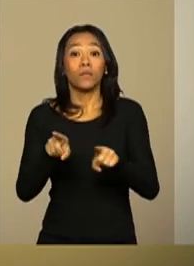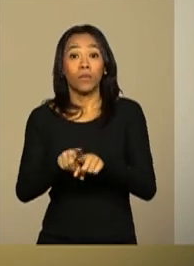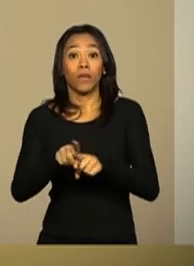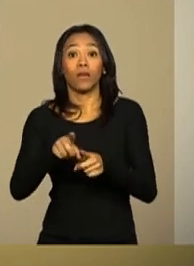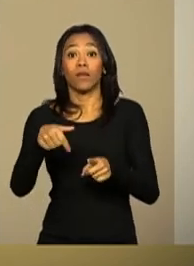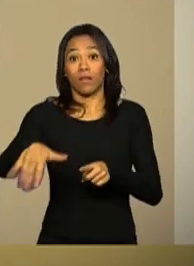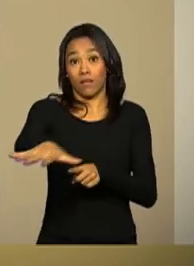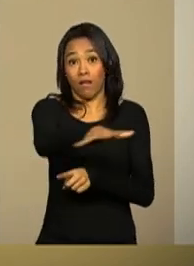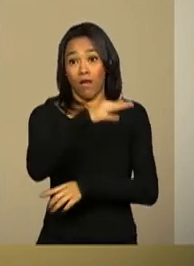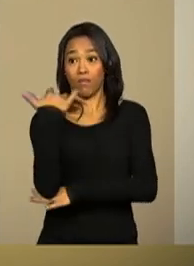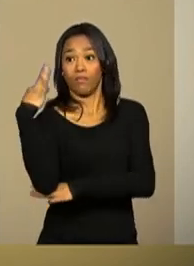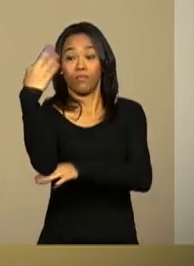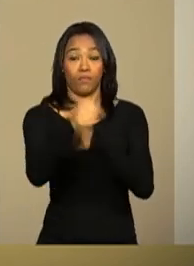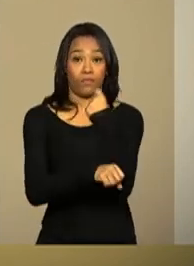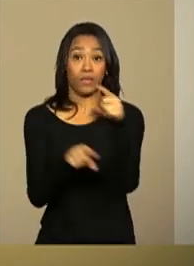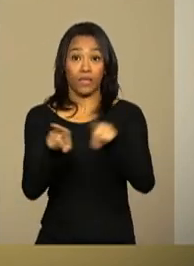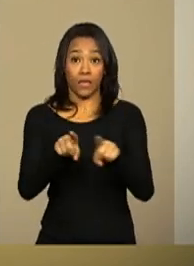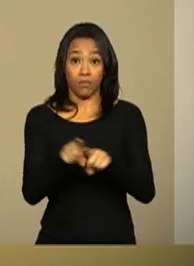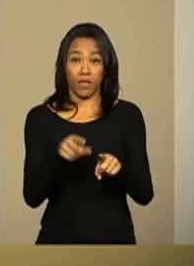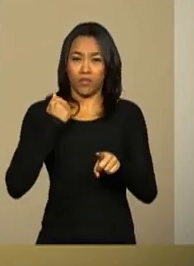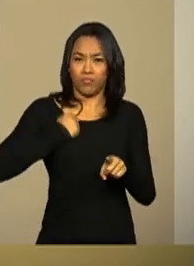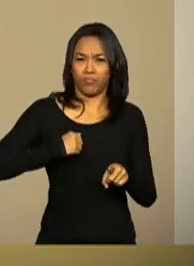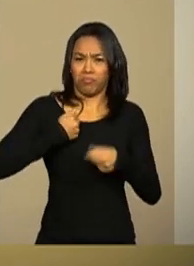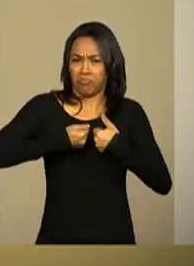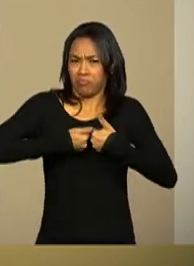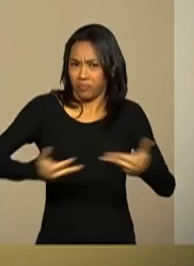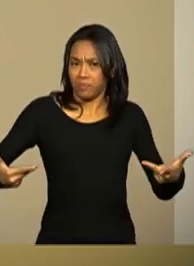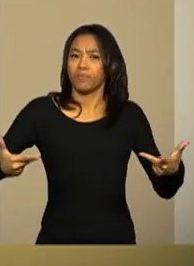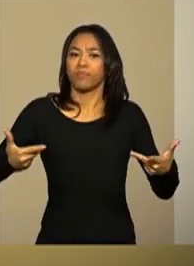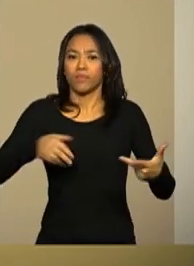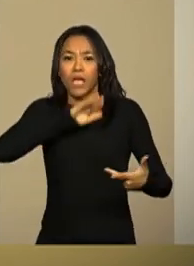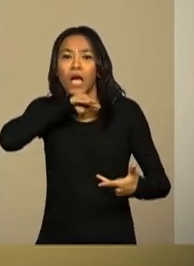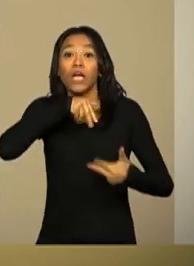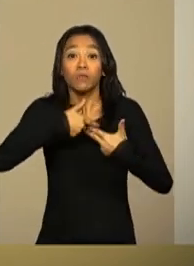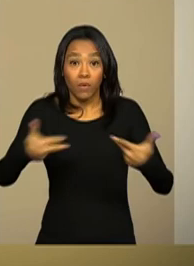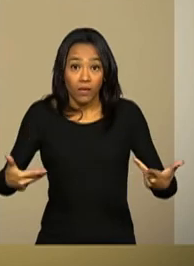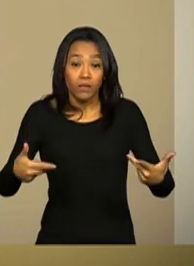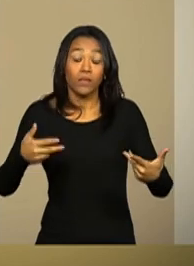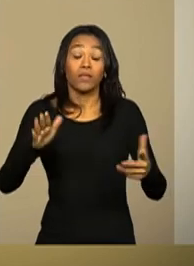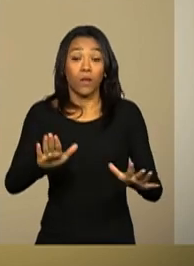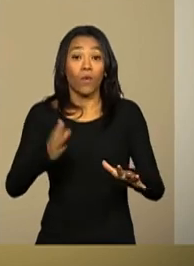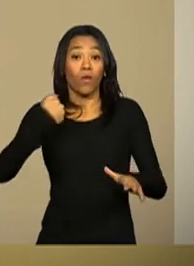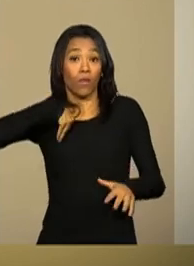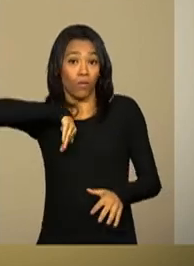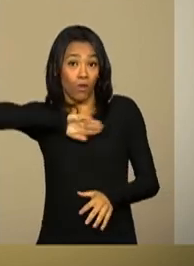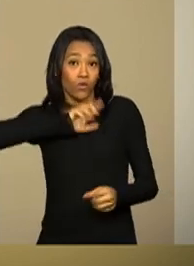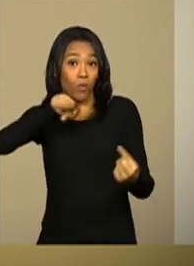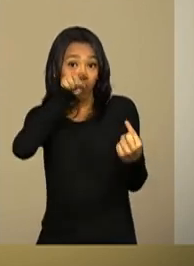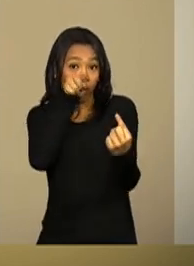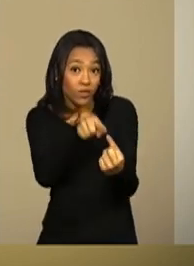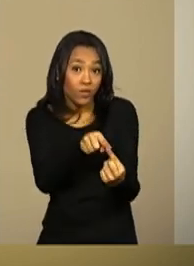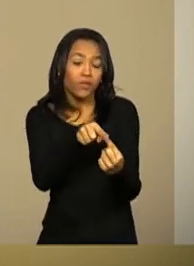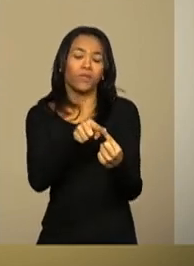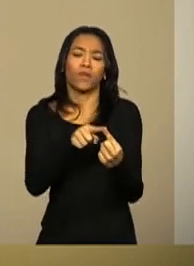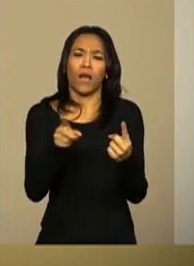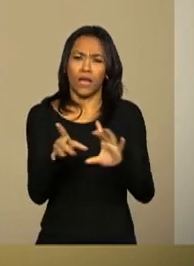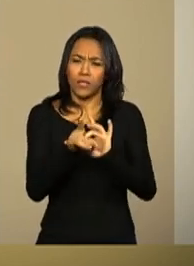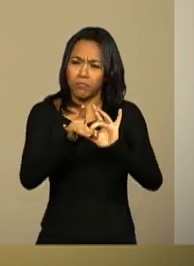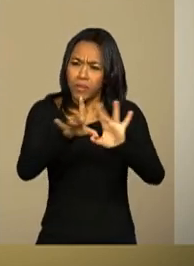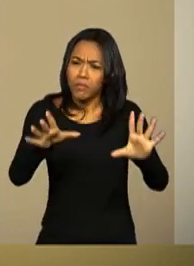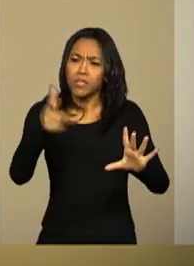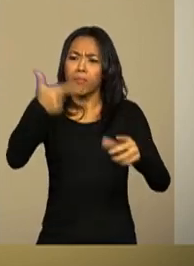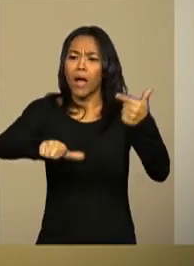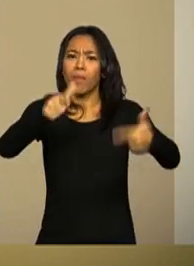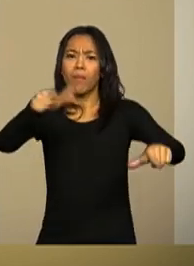e o tratamento de resíduos animais nosso objetivo é que além de liderar a produção de várias culturas